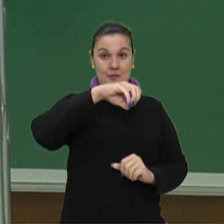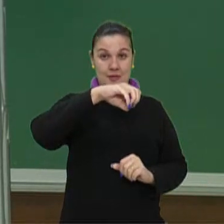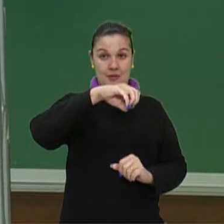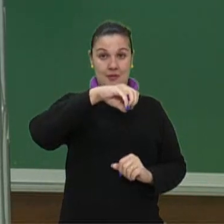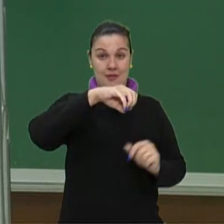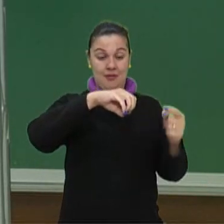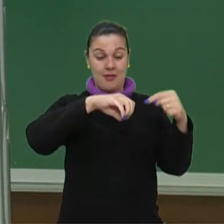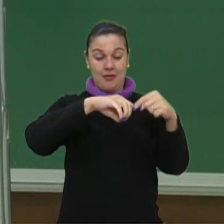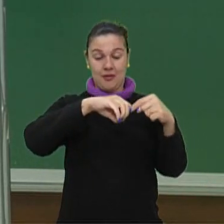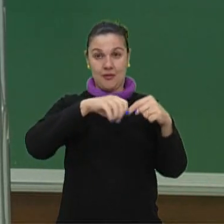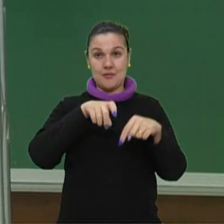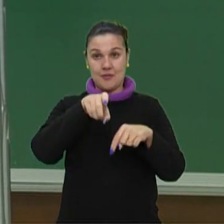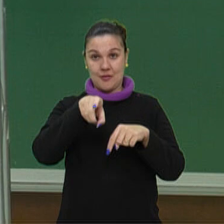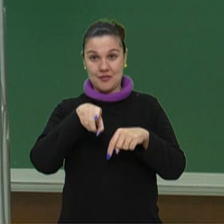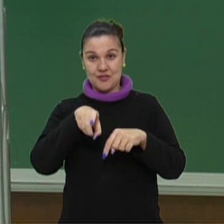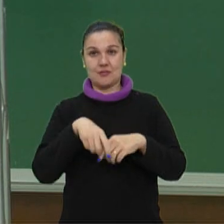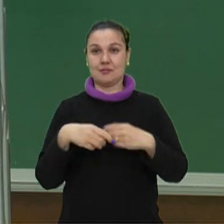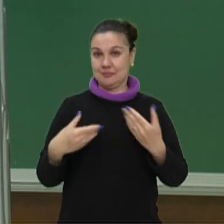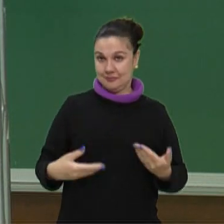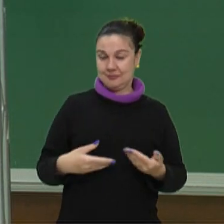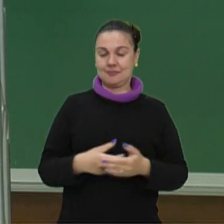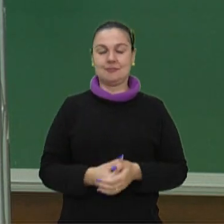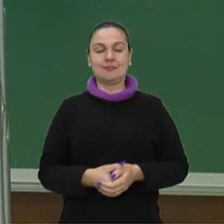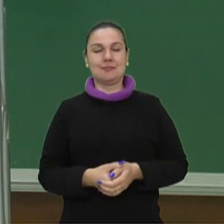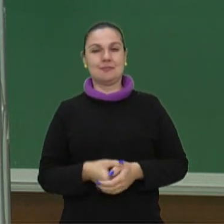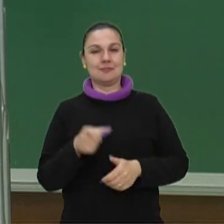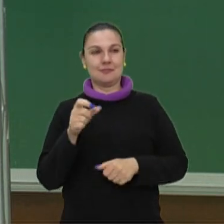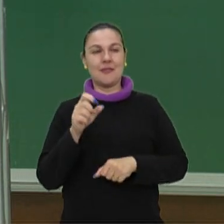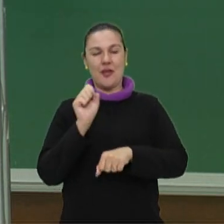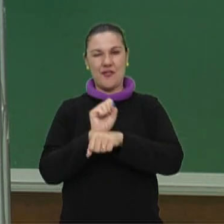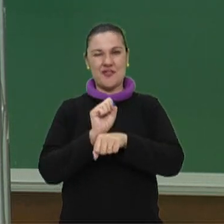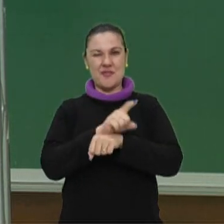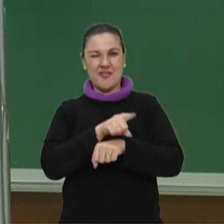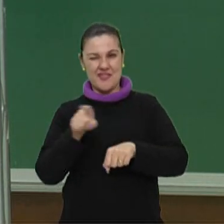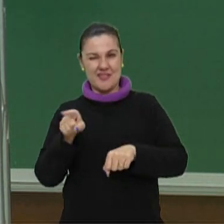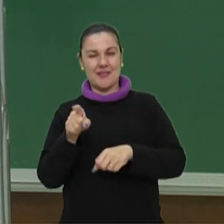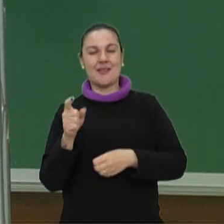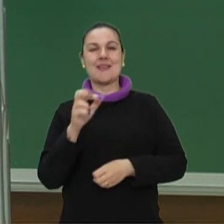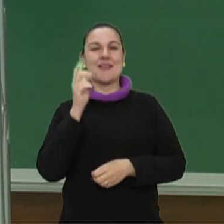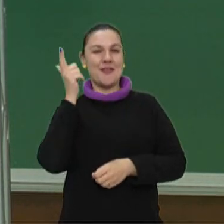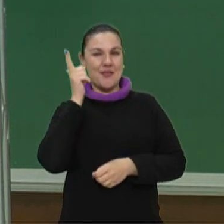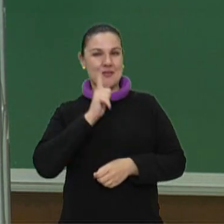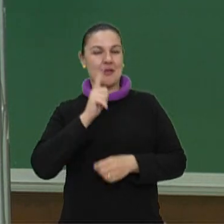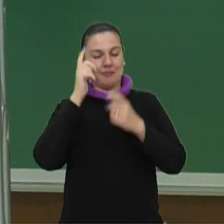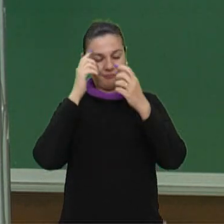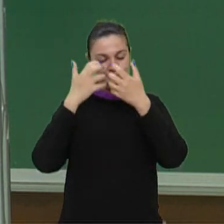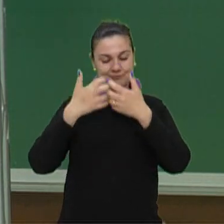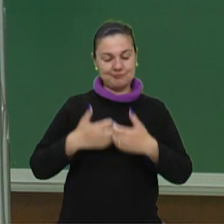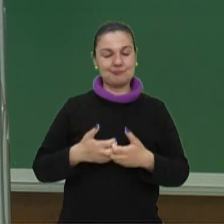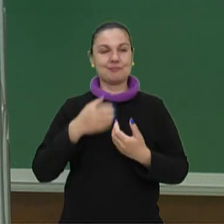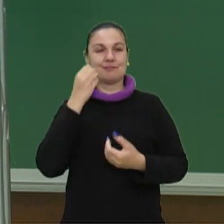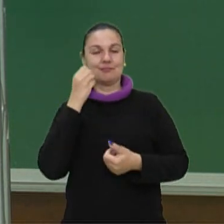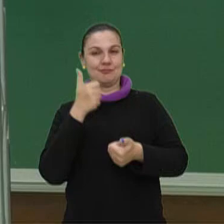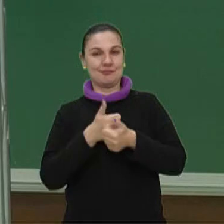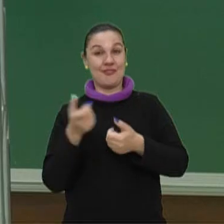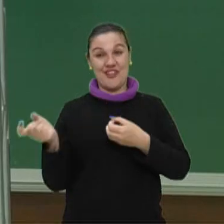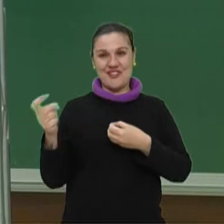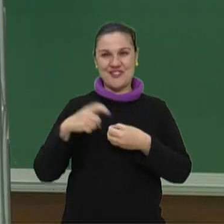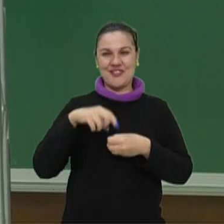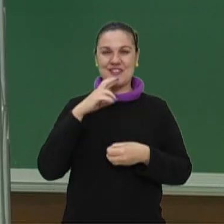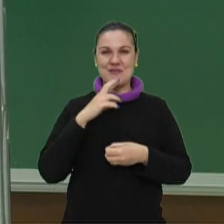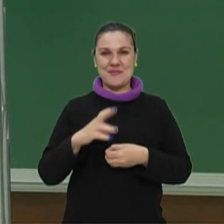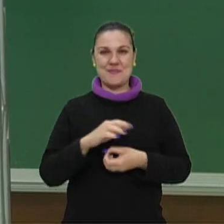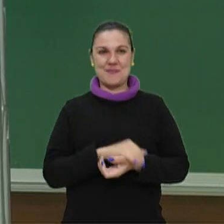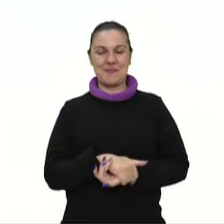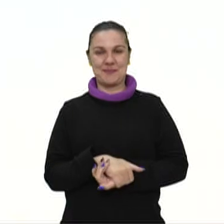você vai determinar o valor de x, certo? Mas eu vou esperar mais um instantinho para que você tente fazer esse daqui e já volto com a